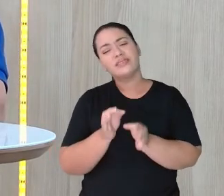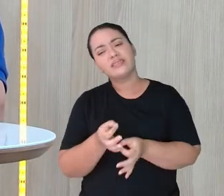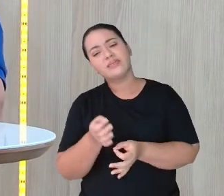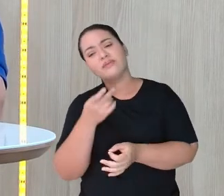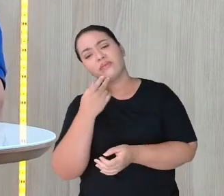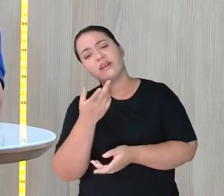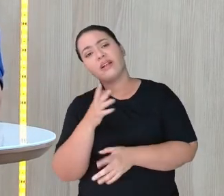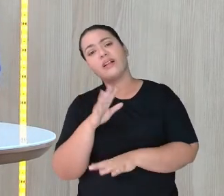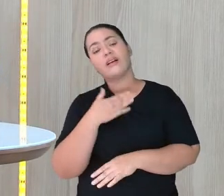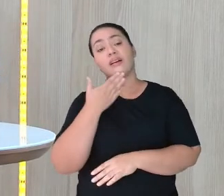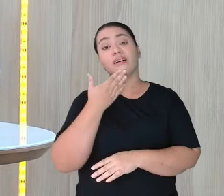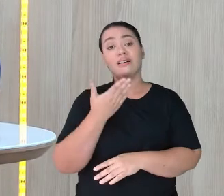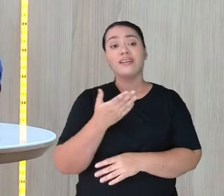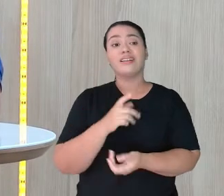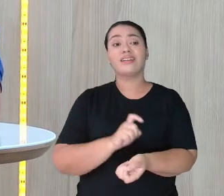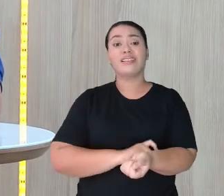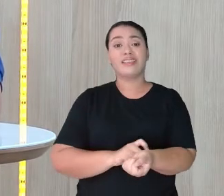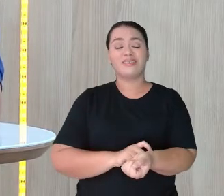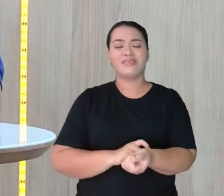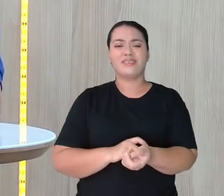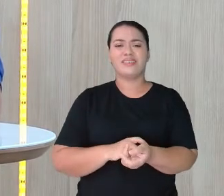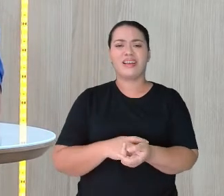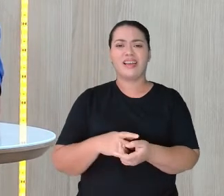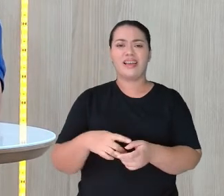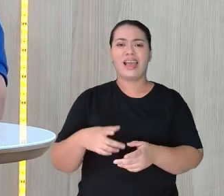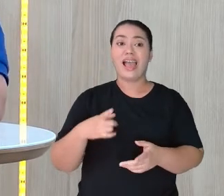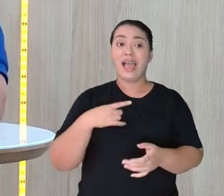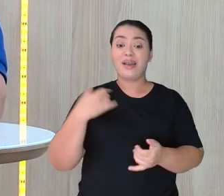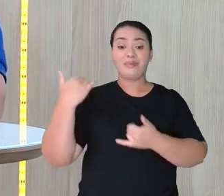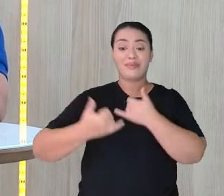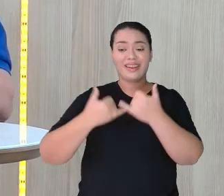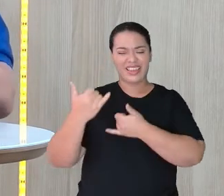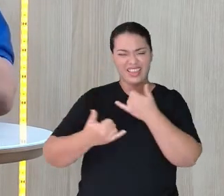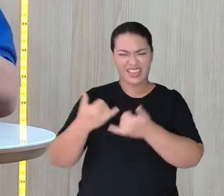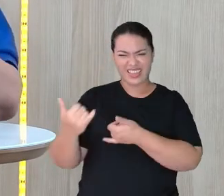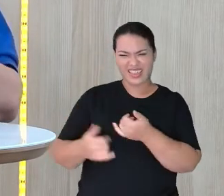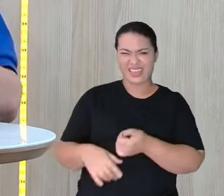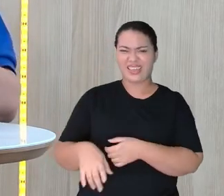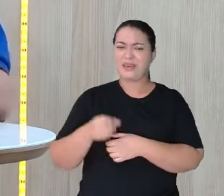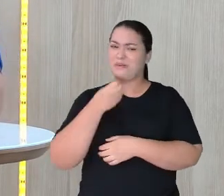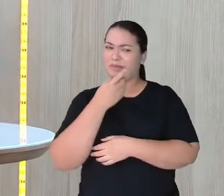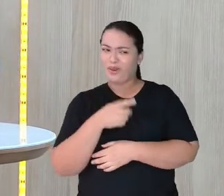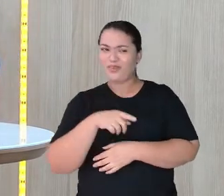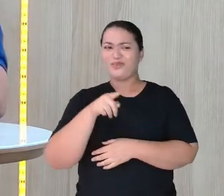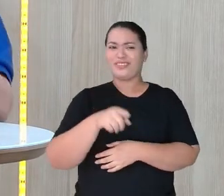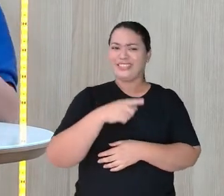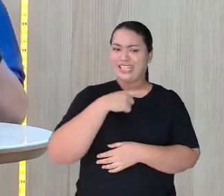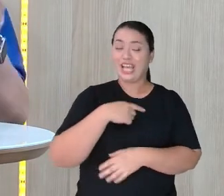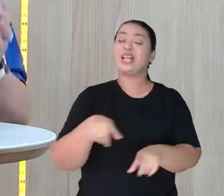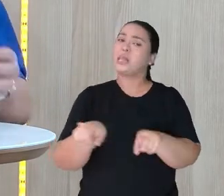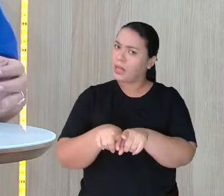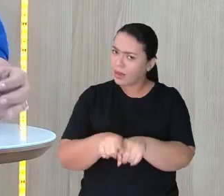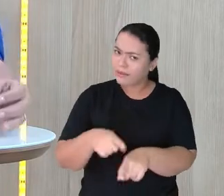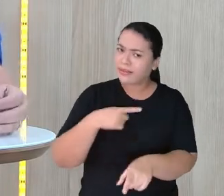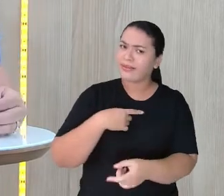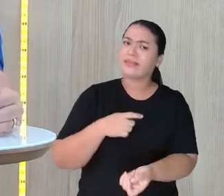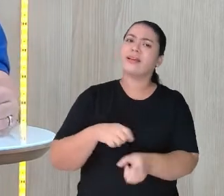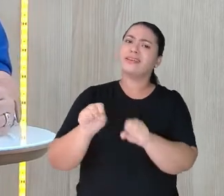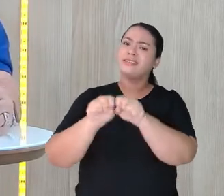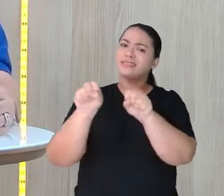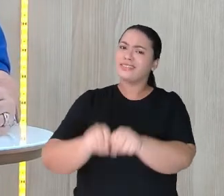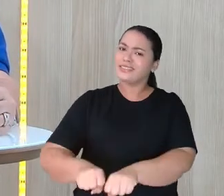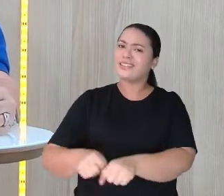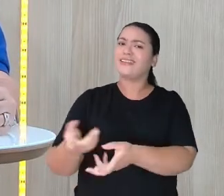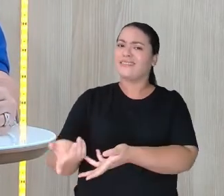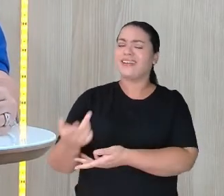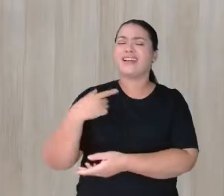isso como uma queixa. E a gente vem brincando também, dizendo, que bom, né, que você tem, eu também tenho. Não é isso, Cláudia?